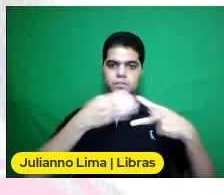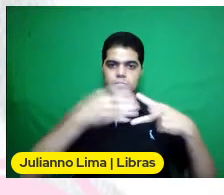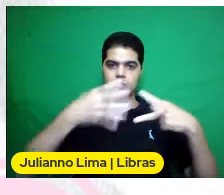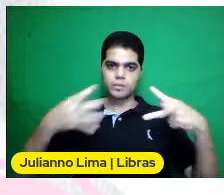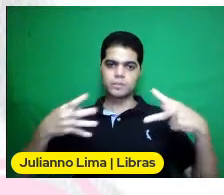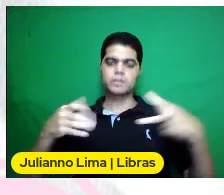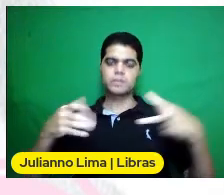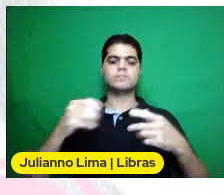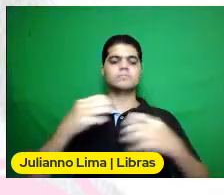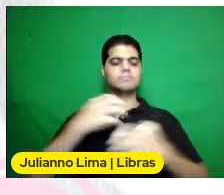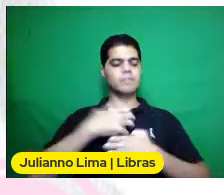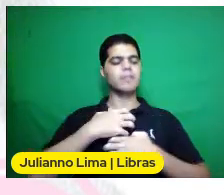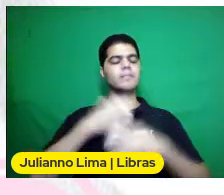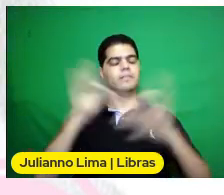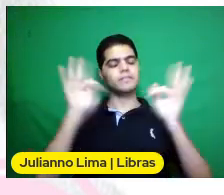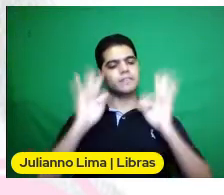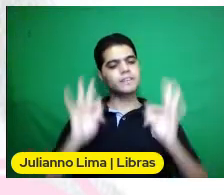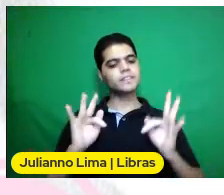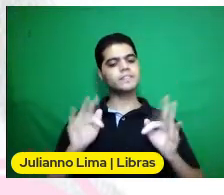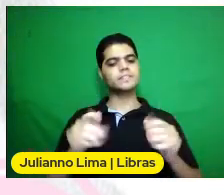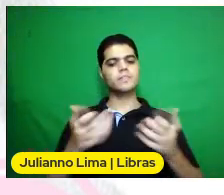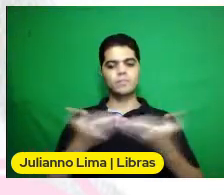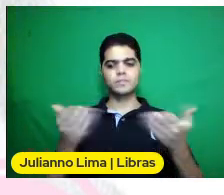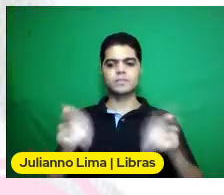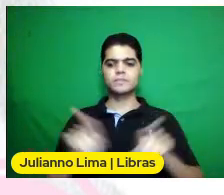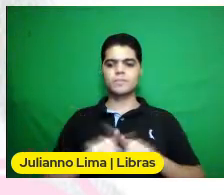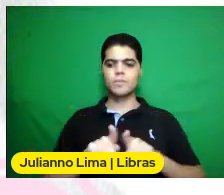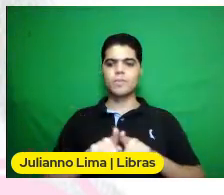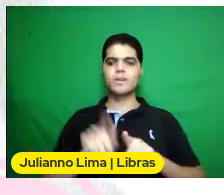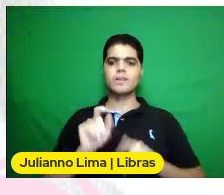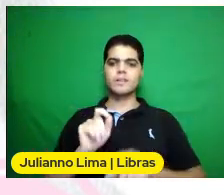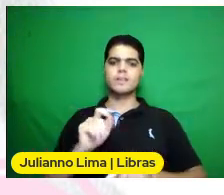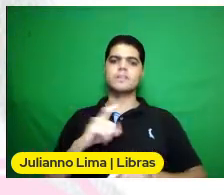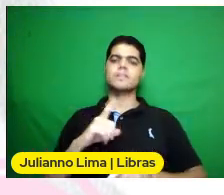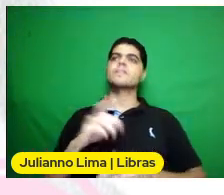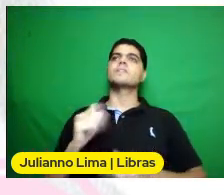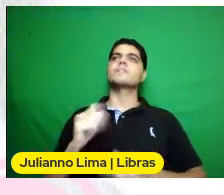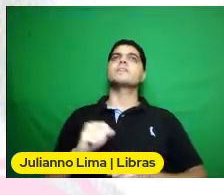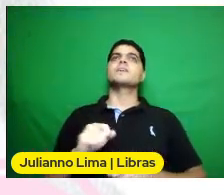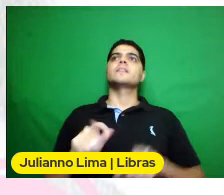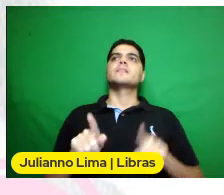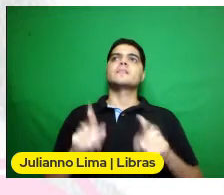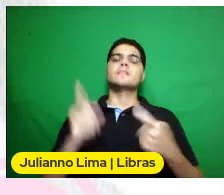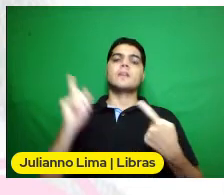e que um dos maiores